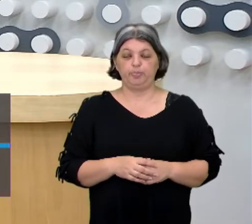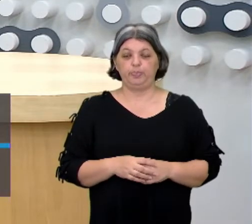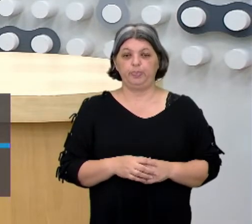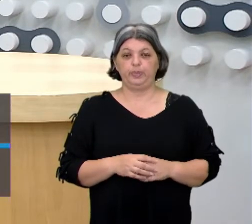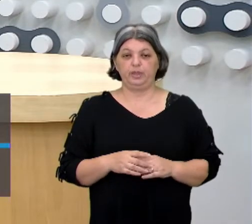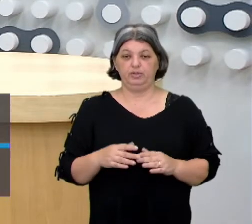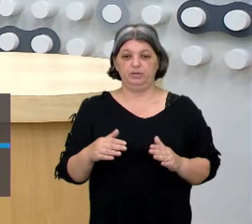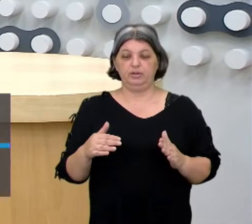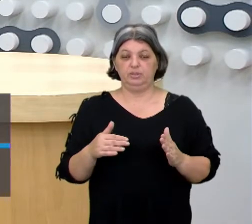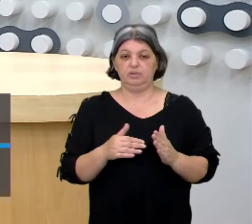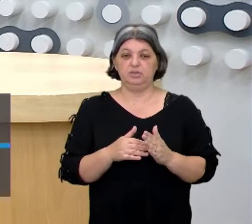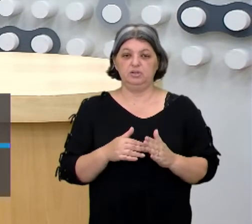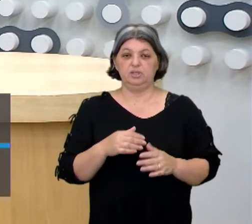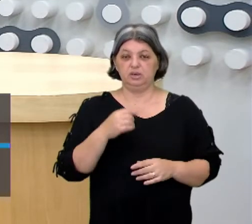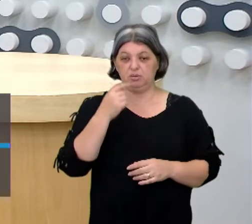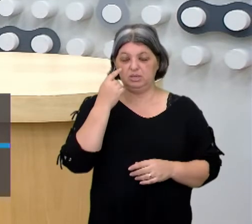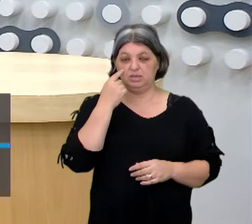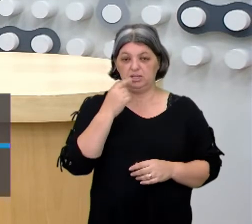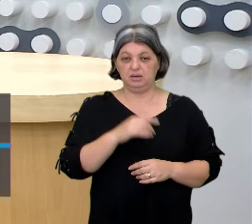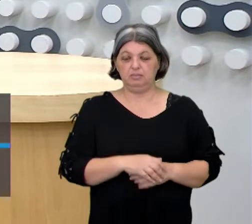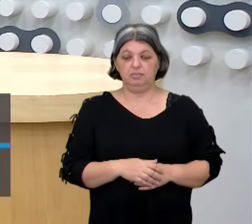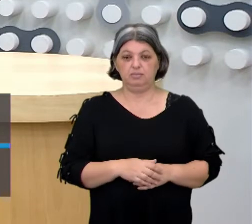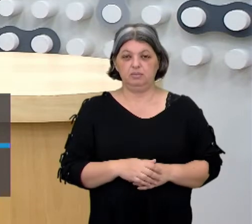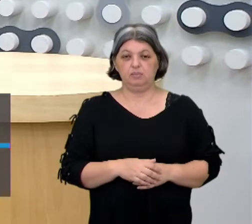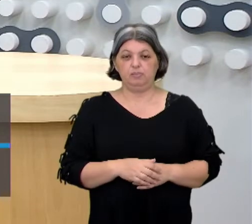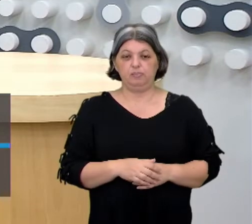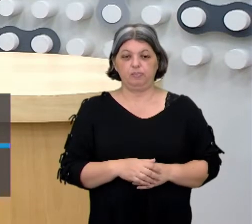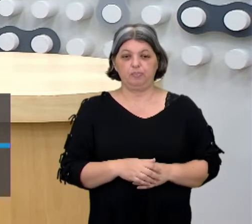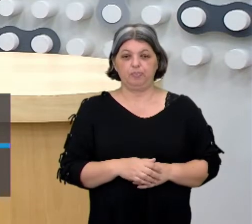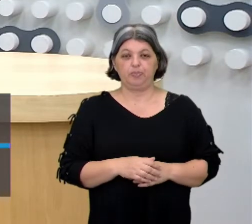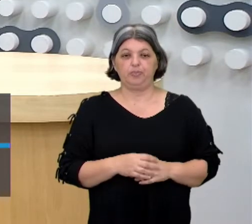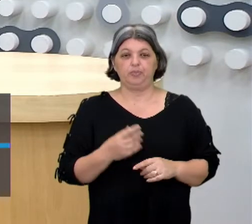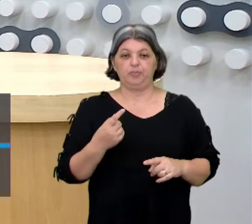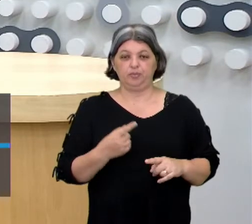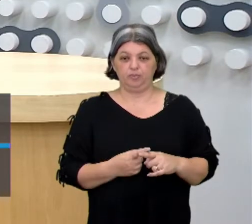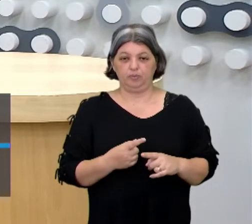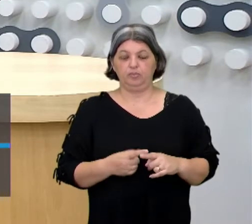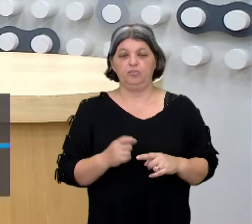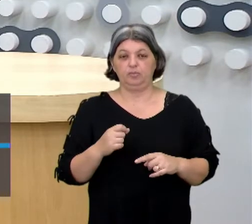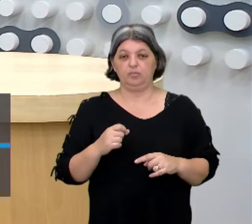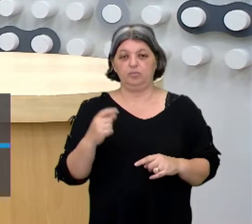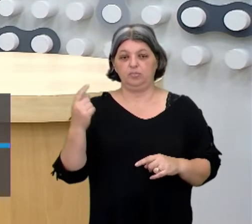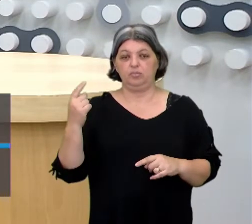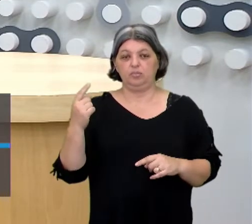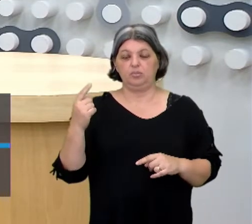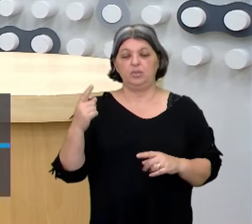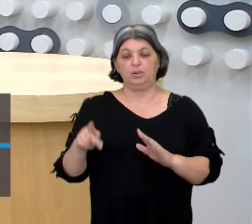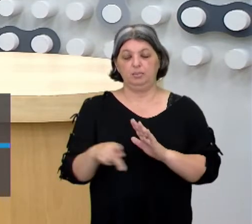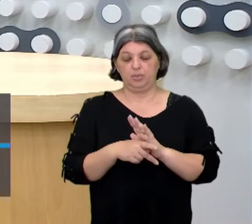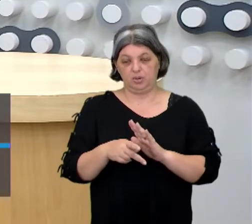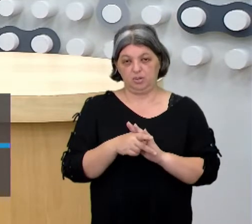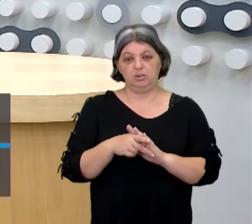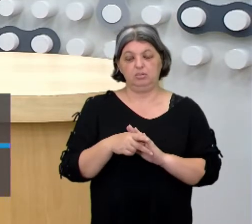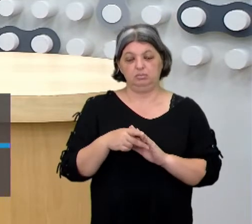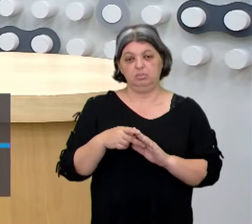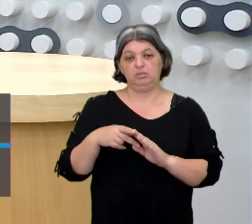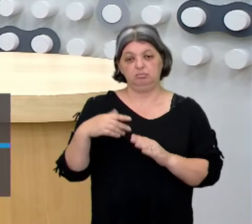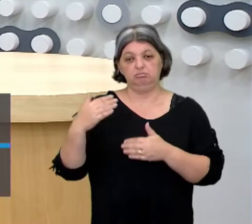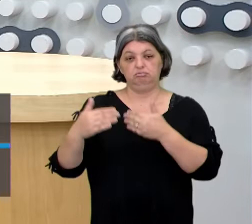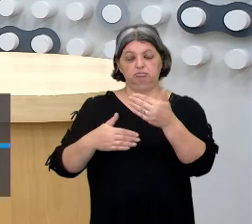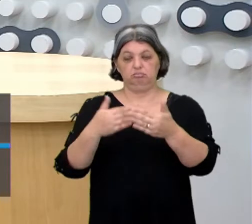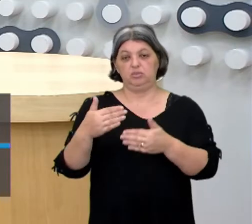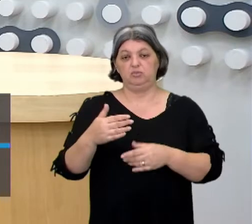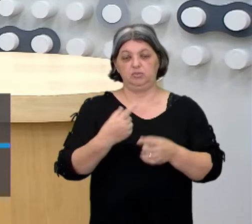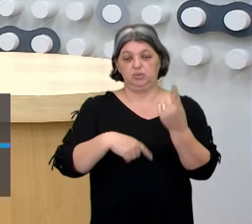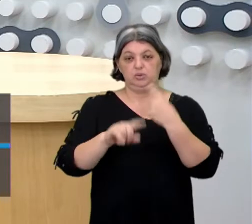até em sistemas aí, né, de última geração, né? Mas sabe que é complicado, até porque,